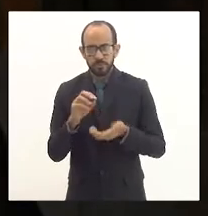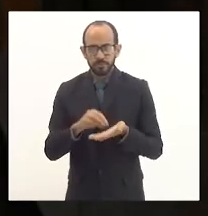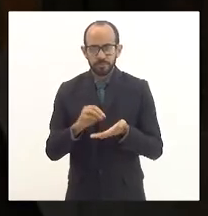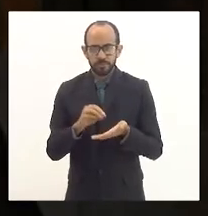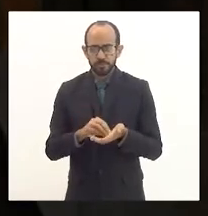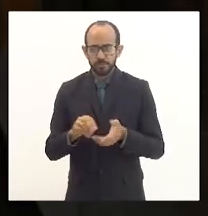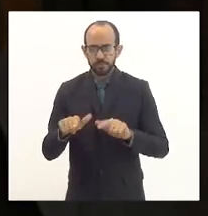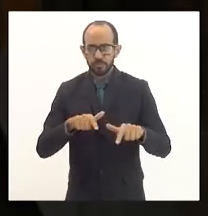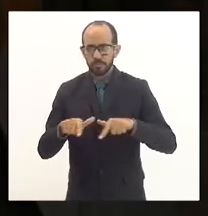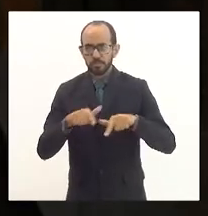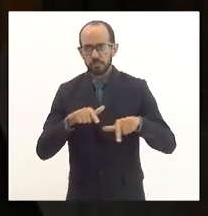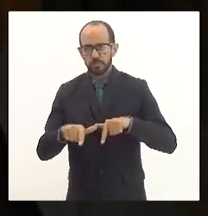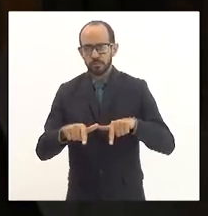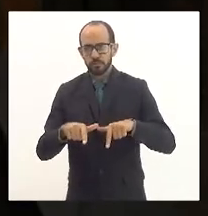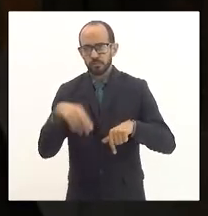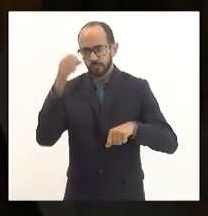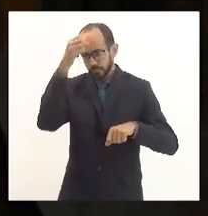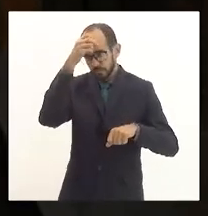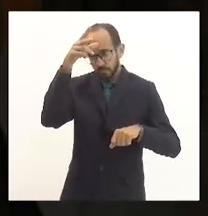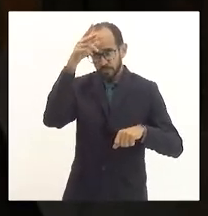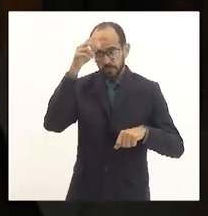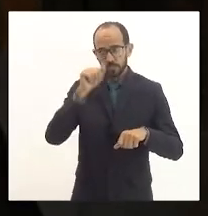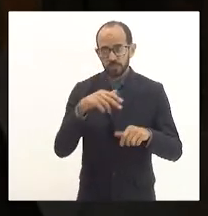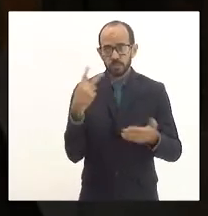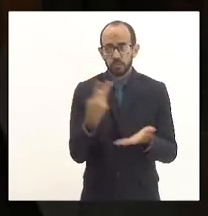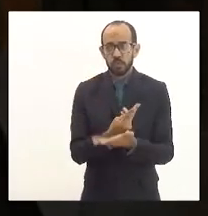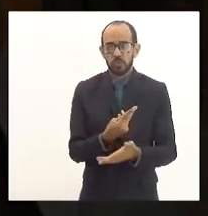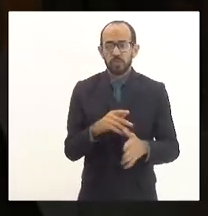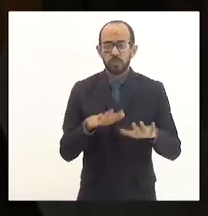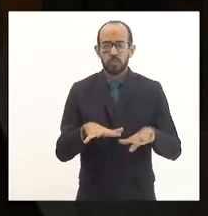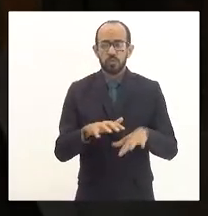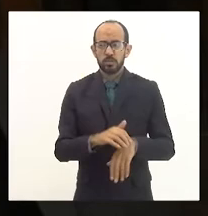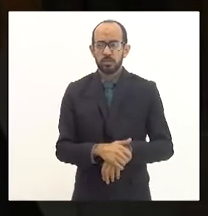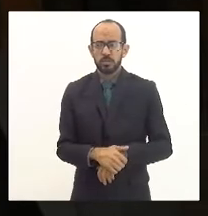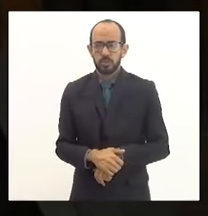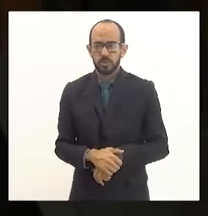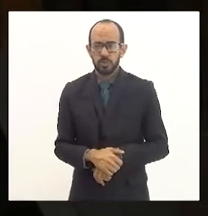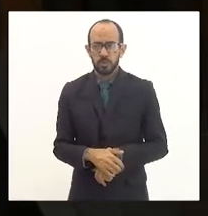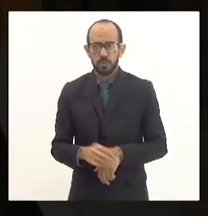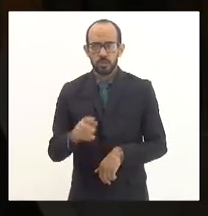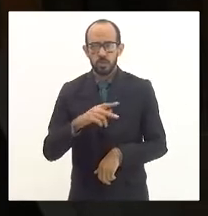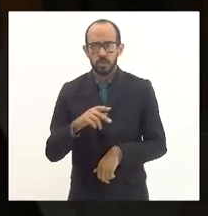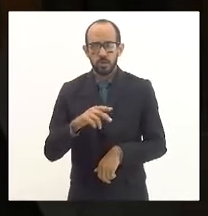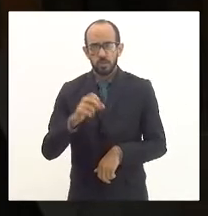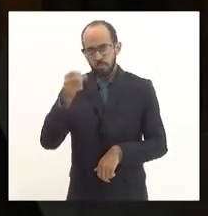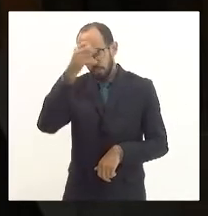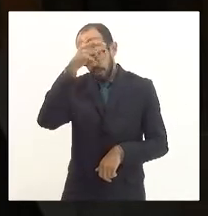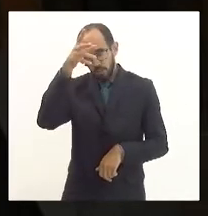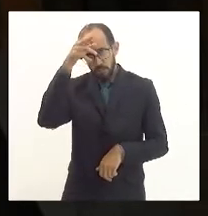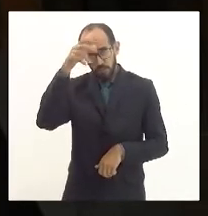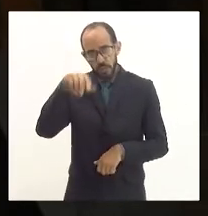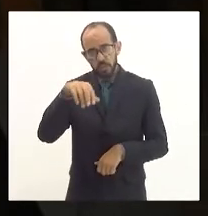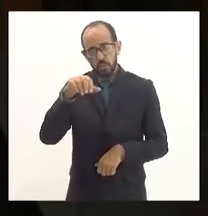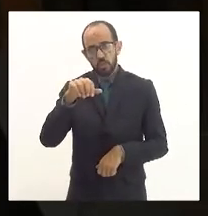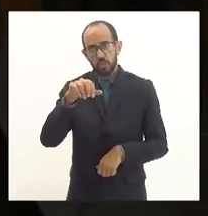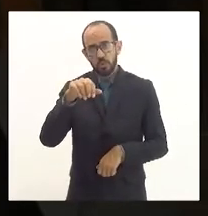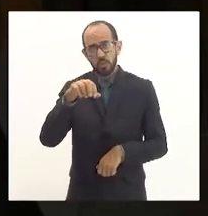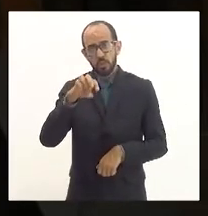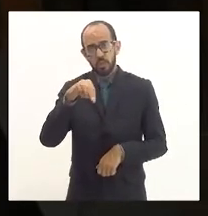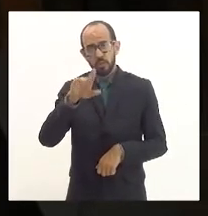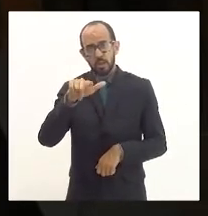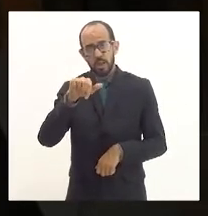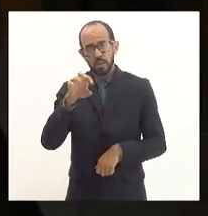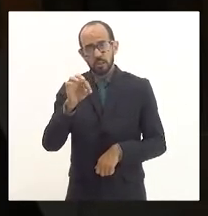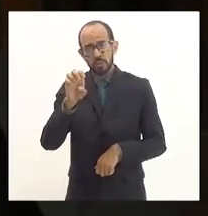de serviço tô município do Município de Campo Prefeito Wladimir garotinho família garotinho